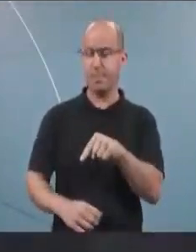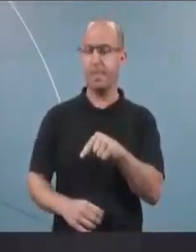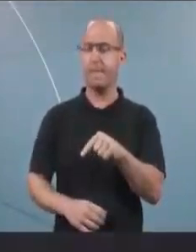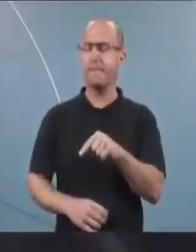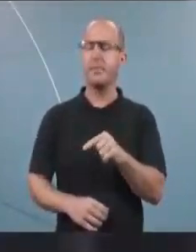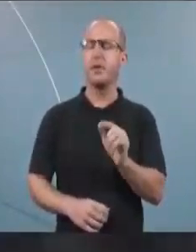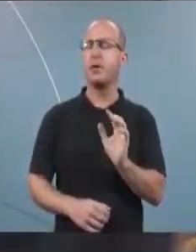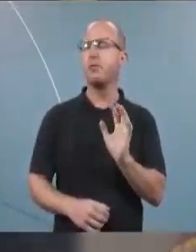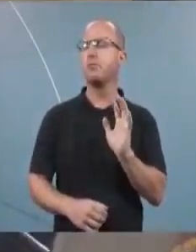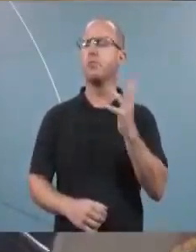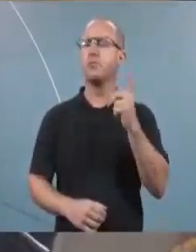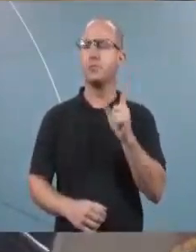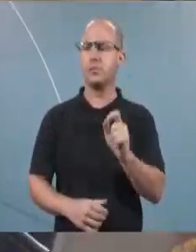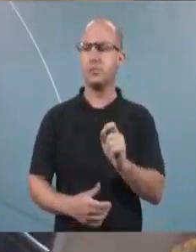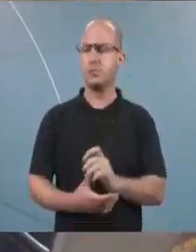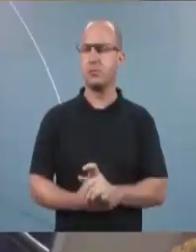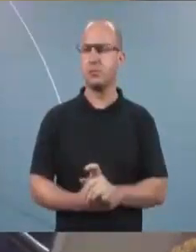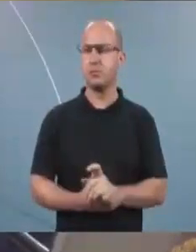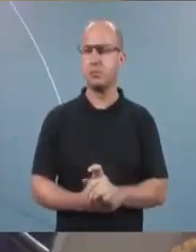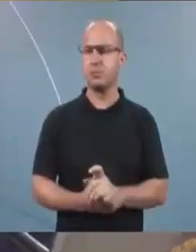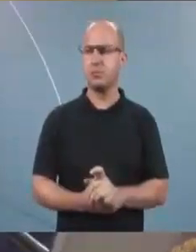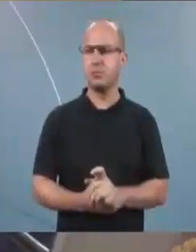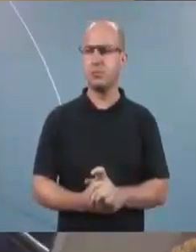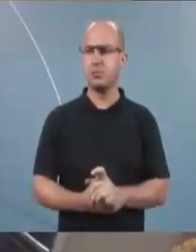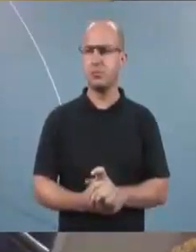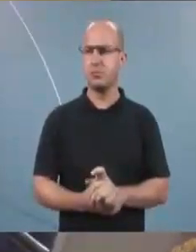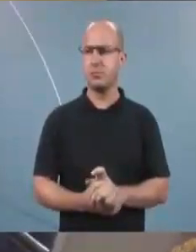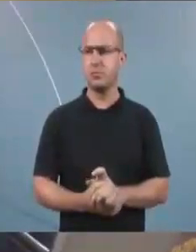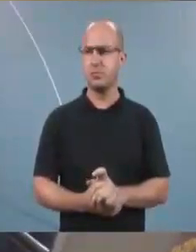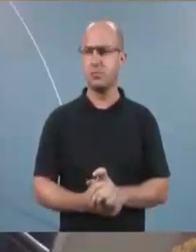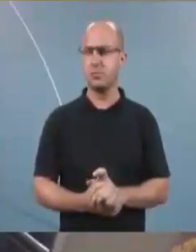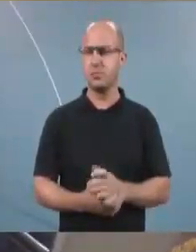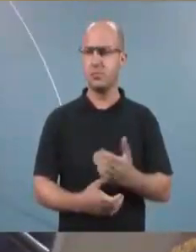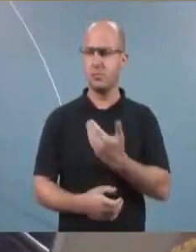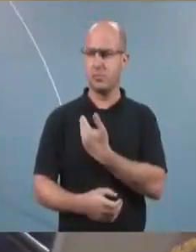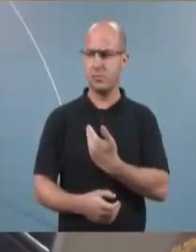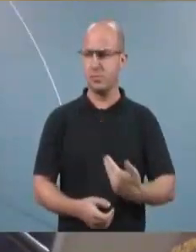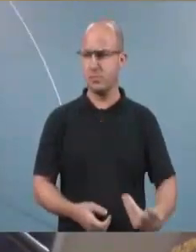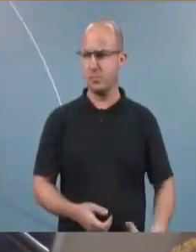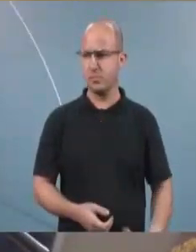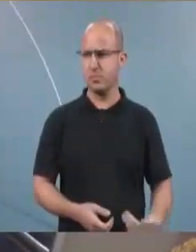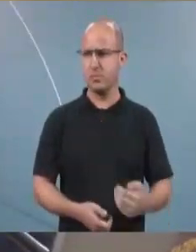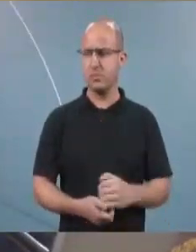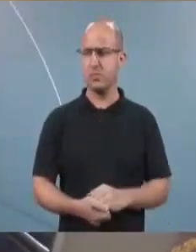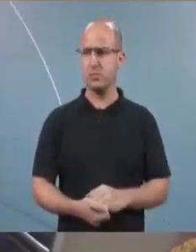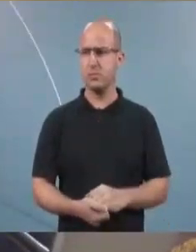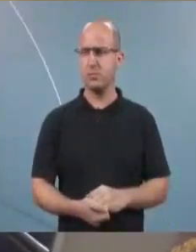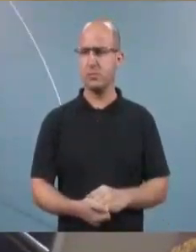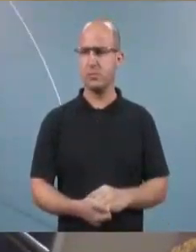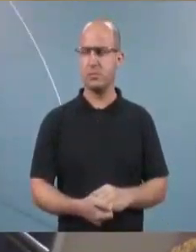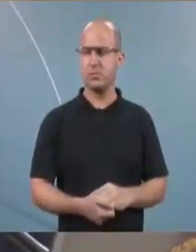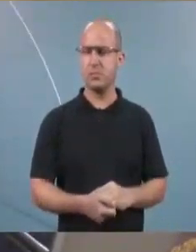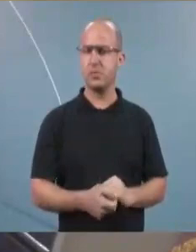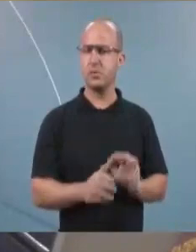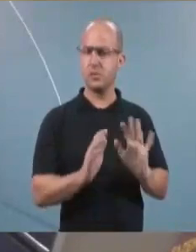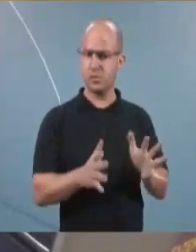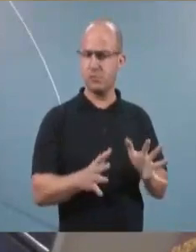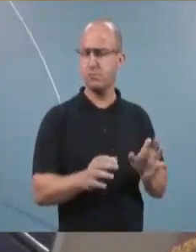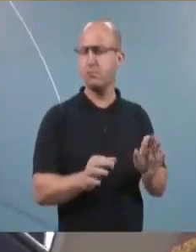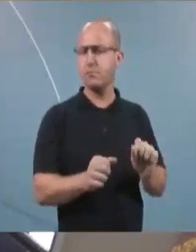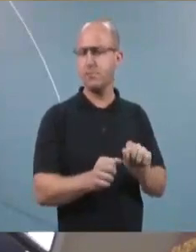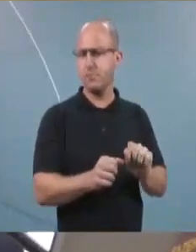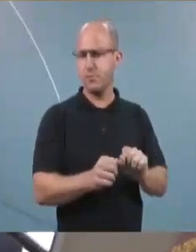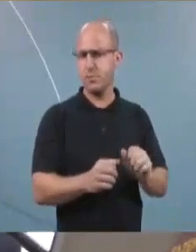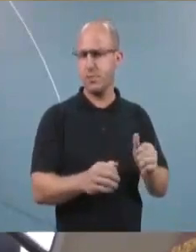o que que tem acontecido presidente o governo fez a o